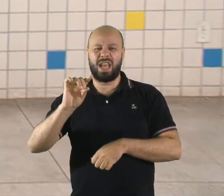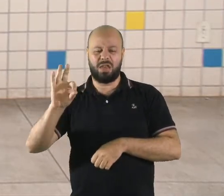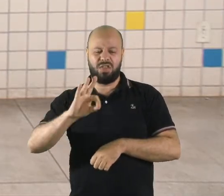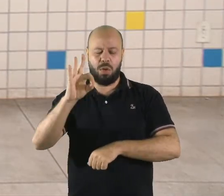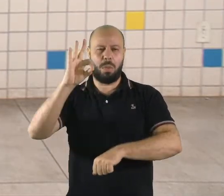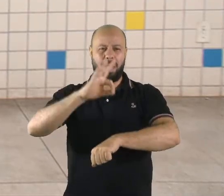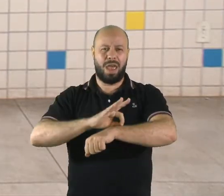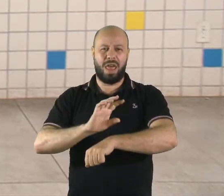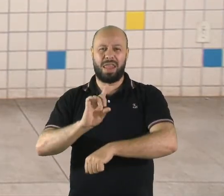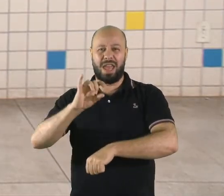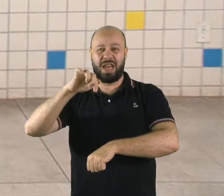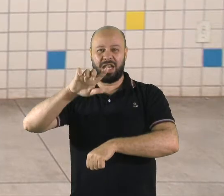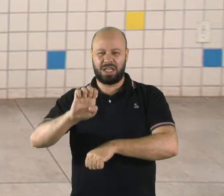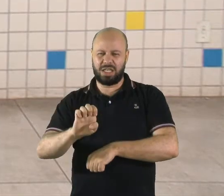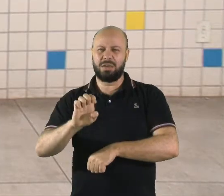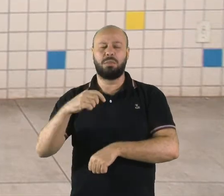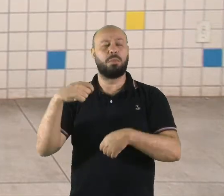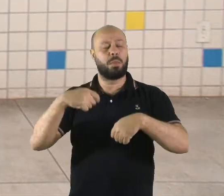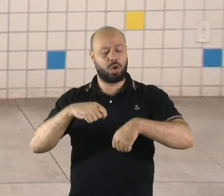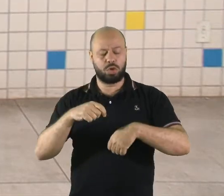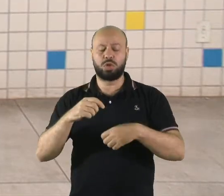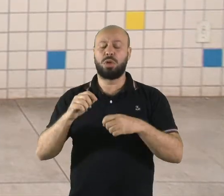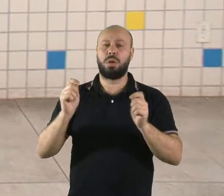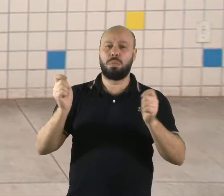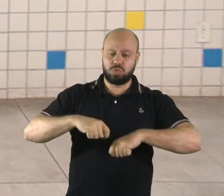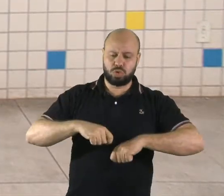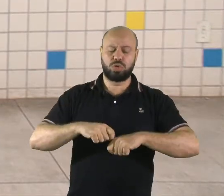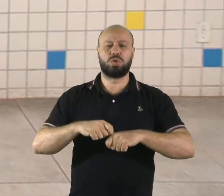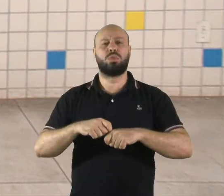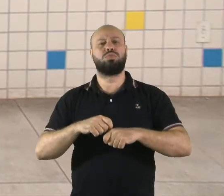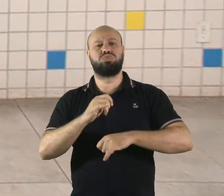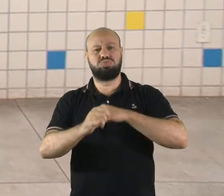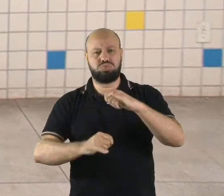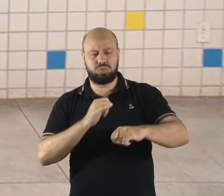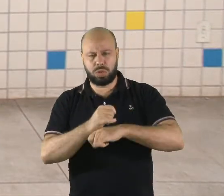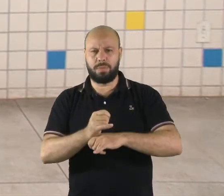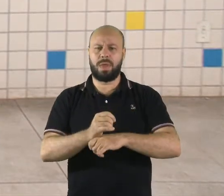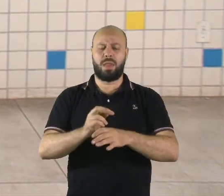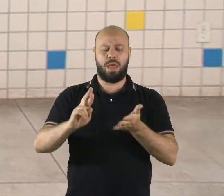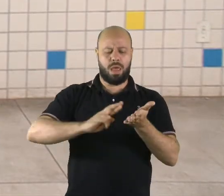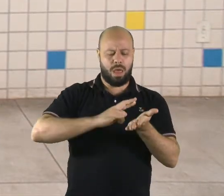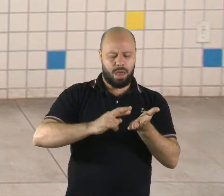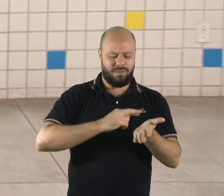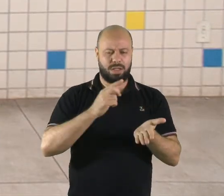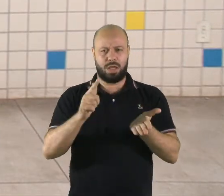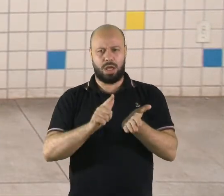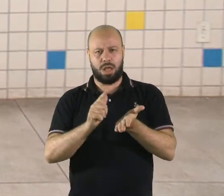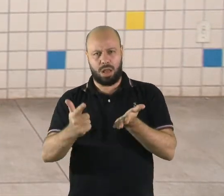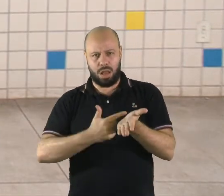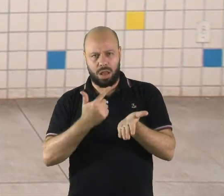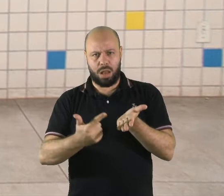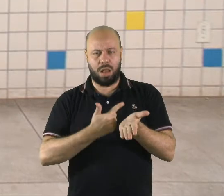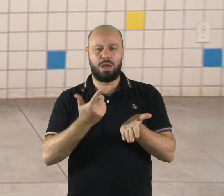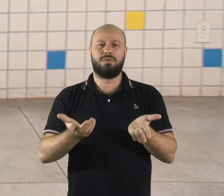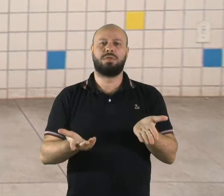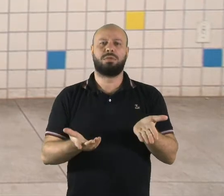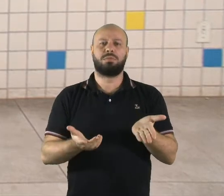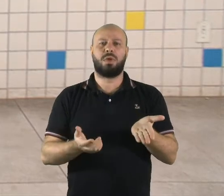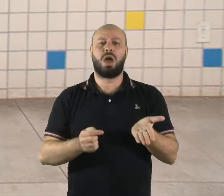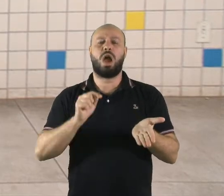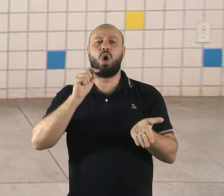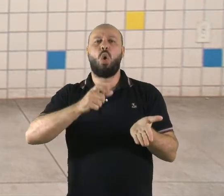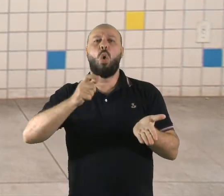acessar a internet, pode pesquisar em revistas, em livros. E de onde você leu